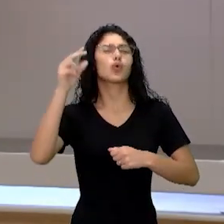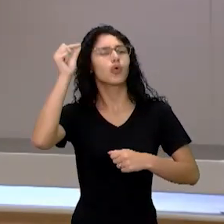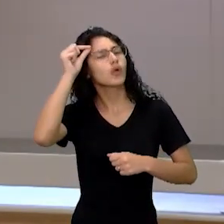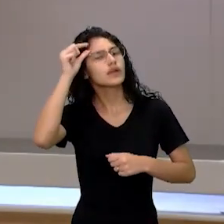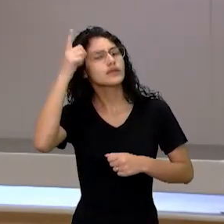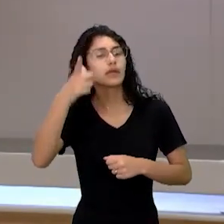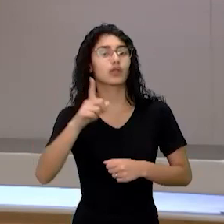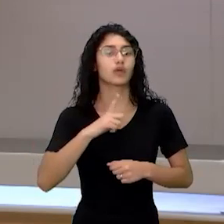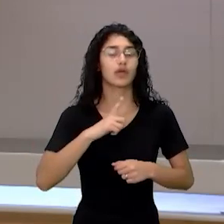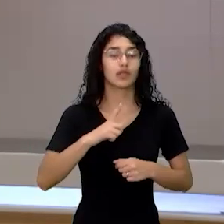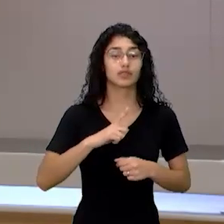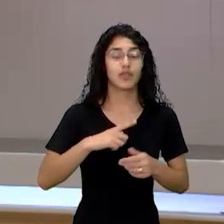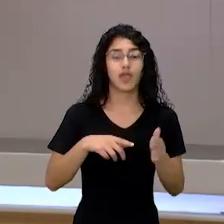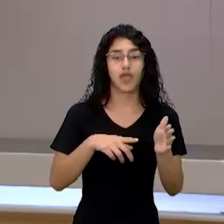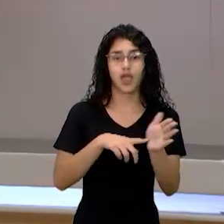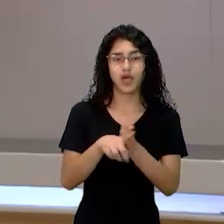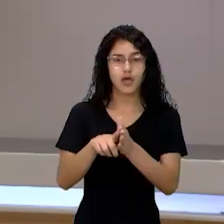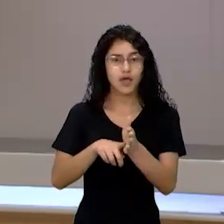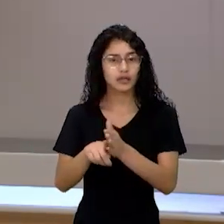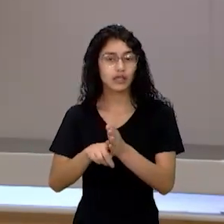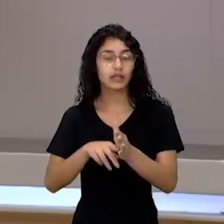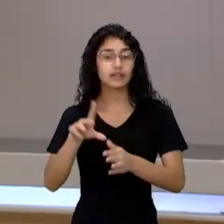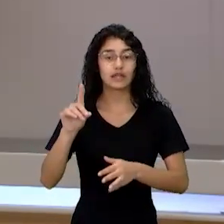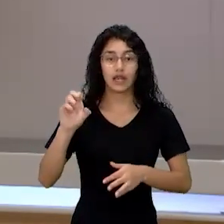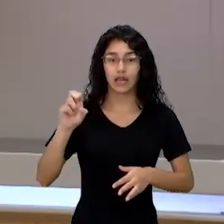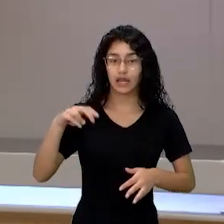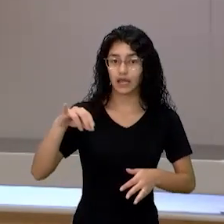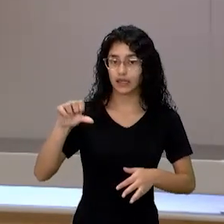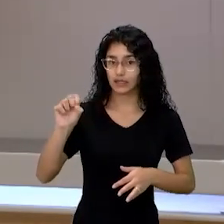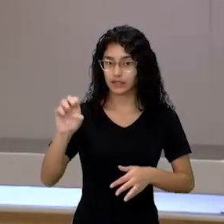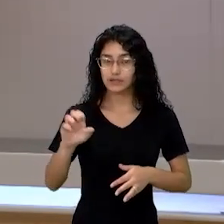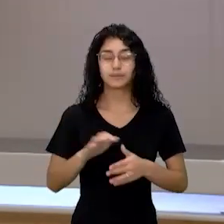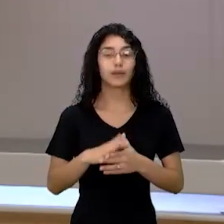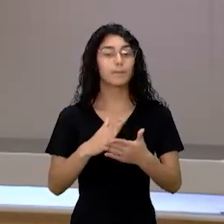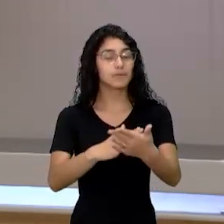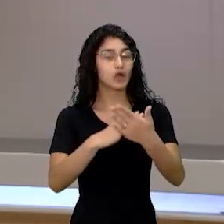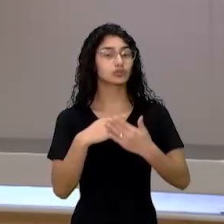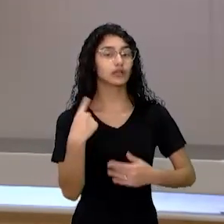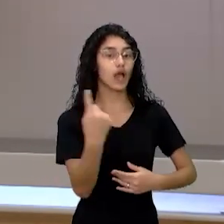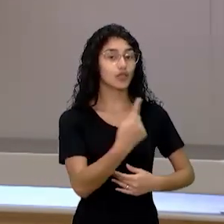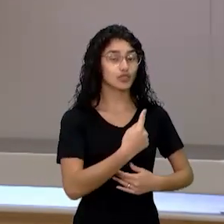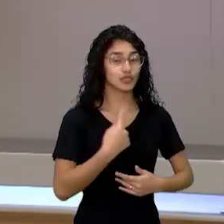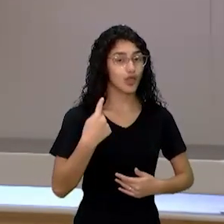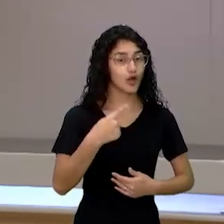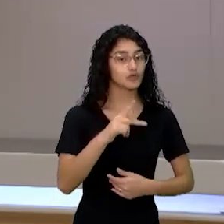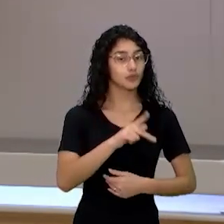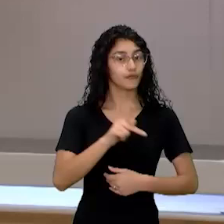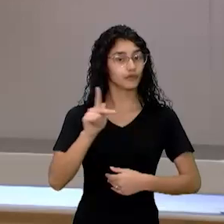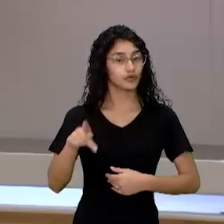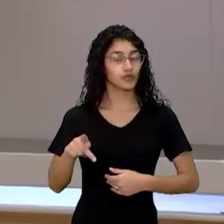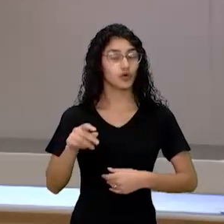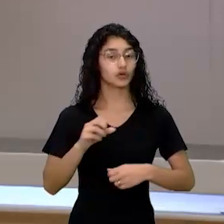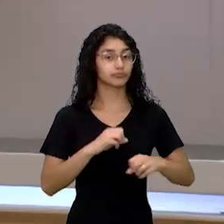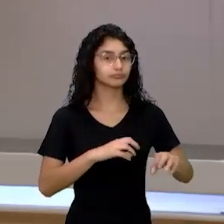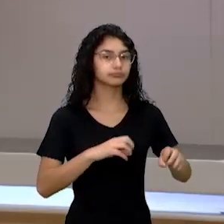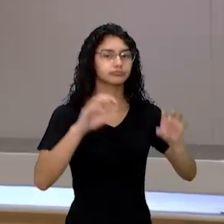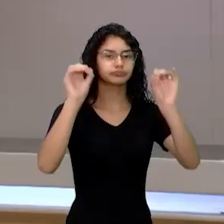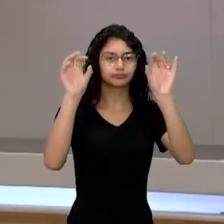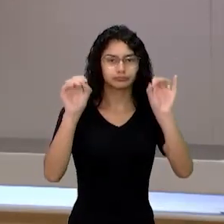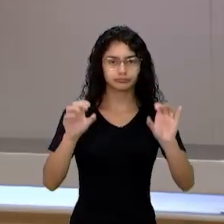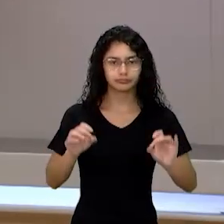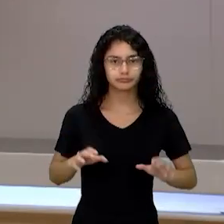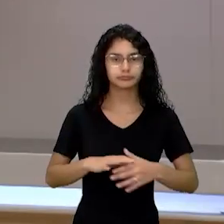tudo isso, os estudos dela, para que possam ajudar nós, professores da educação especial, das salas de recursos,